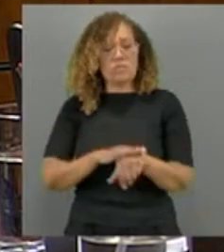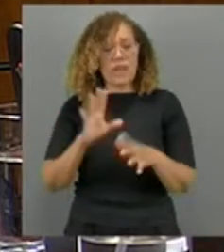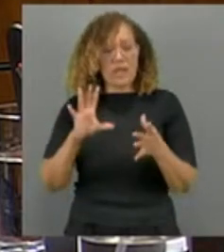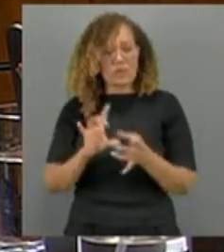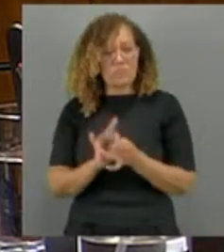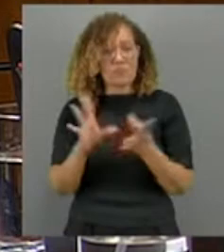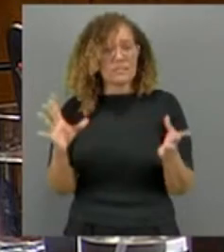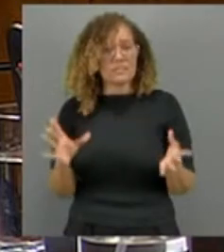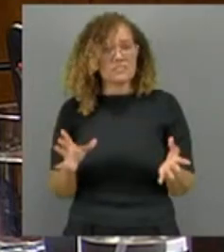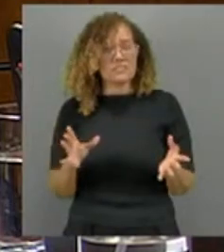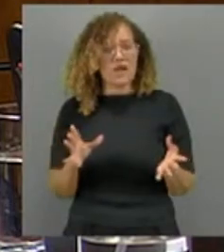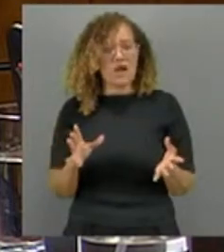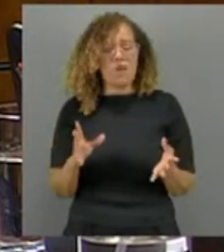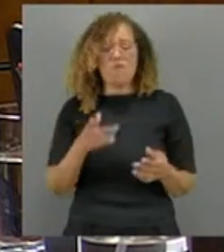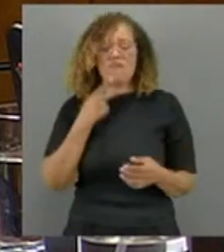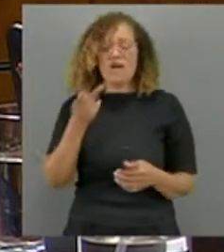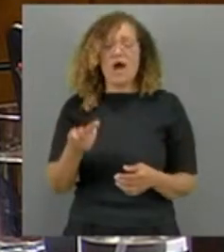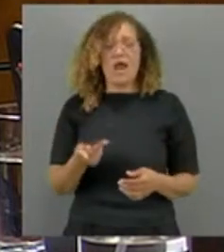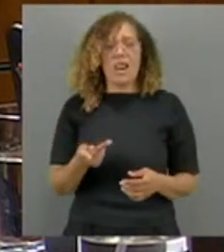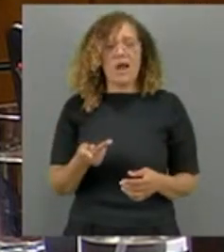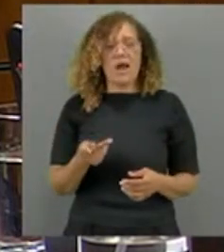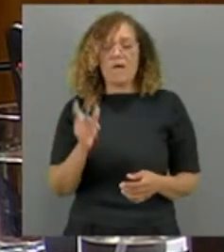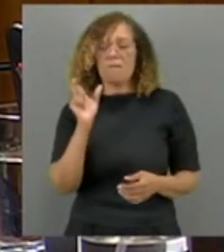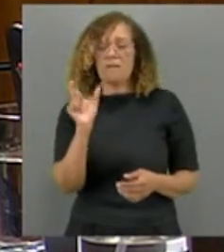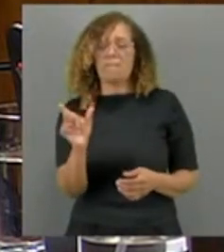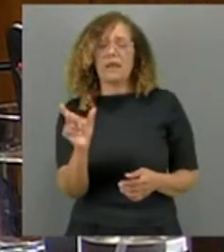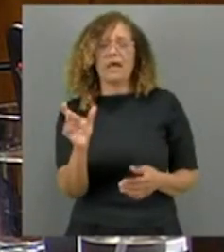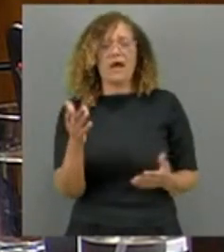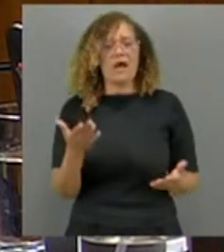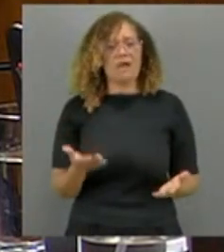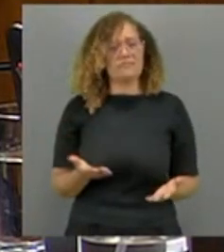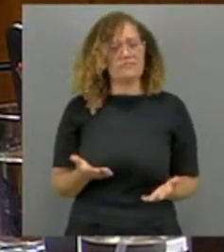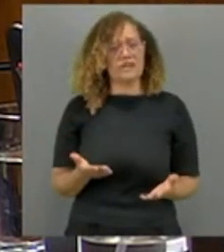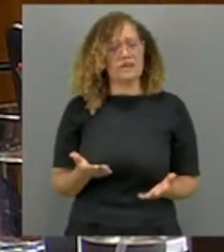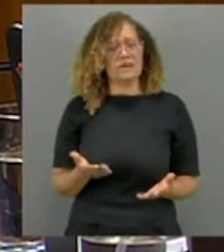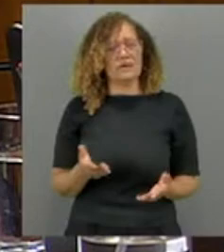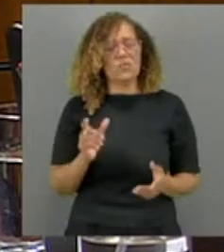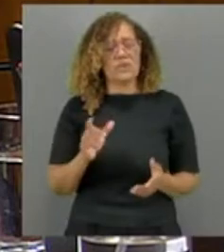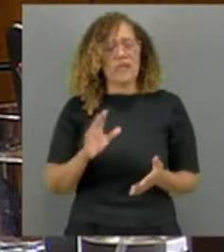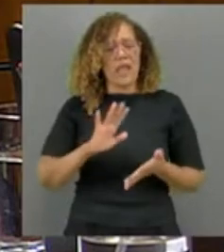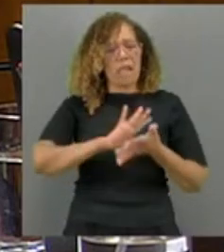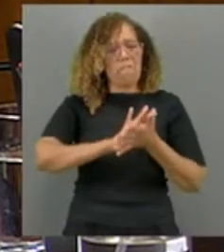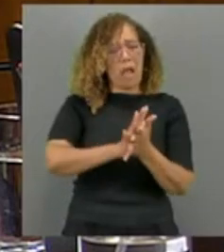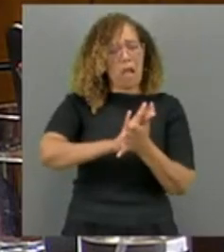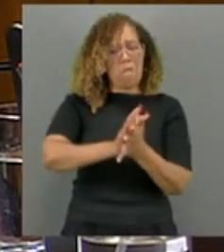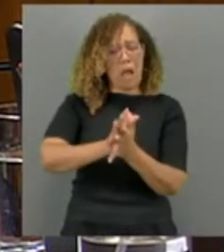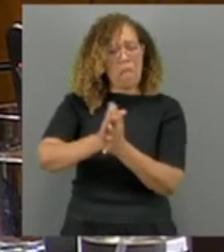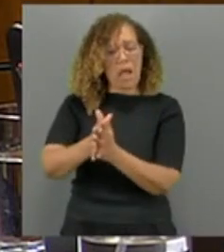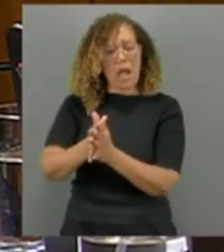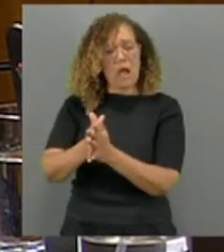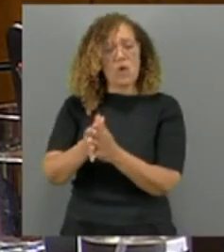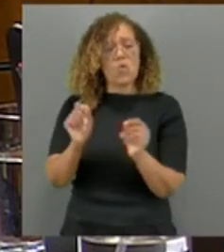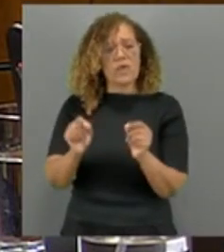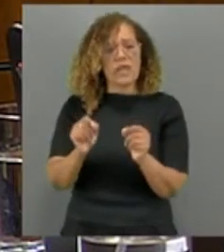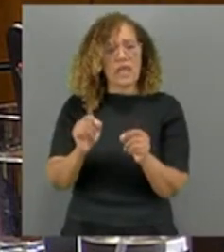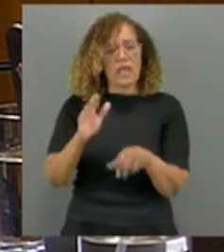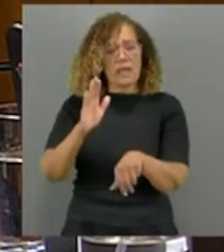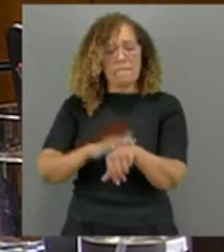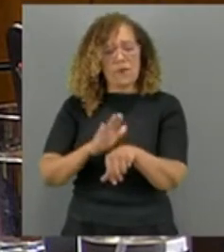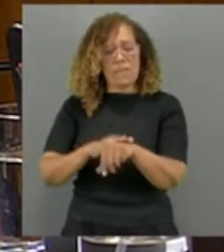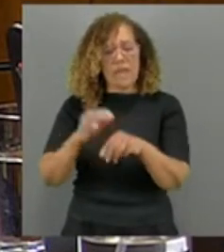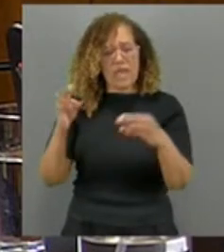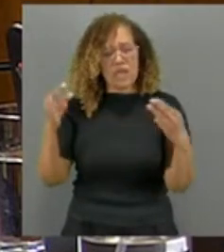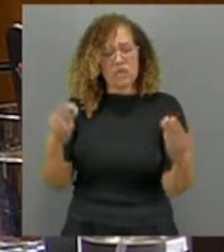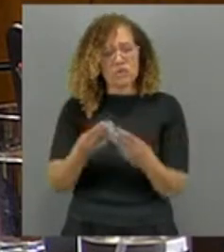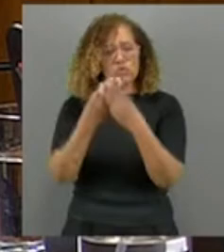entoa uma palavra de ordem do rio ao mar, propondo a dizimação do Estado judaico e impedindo